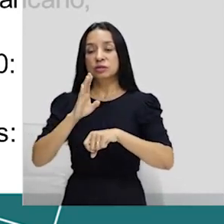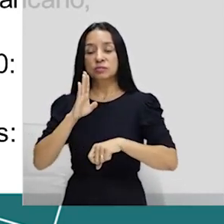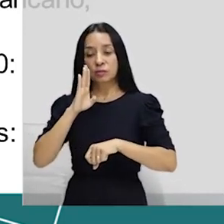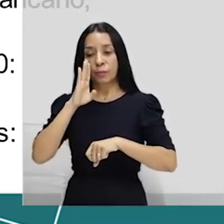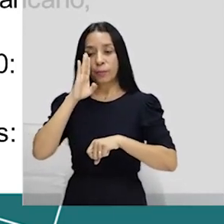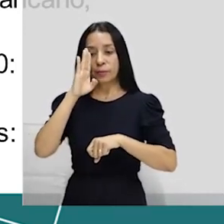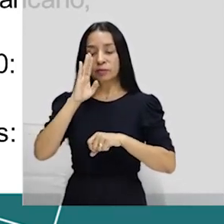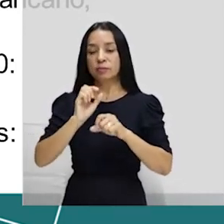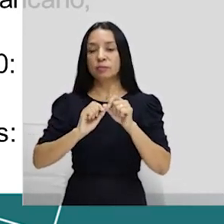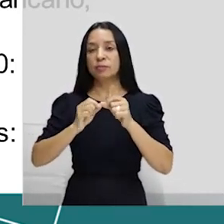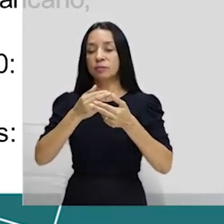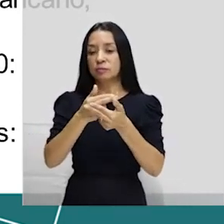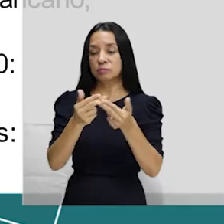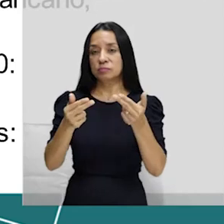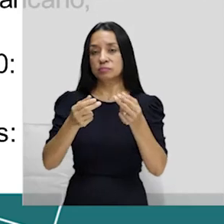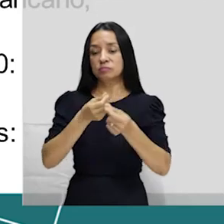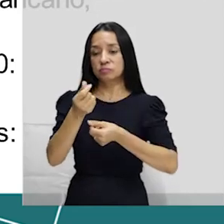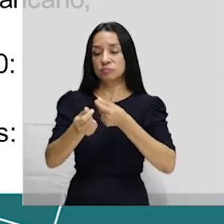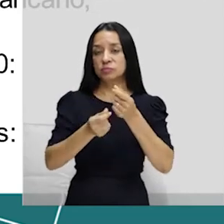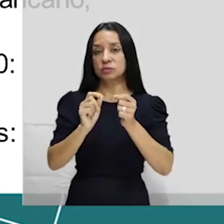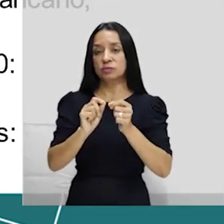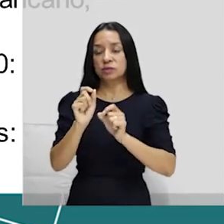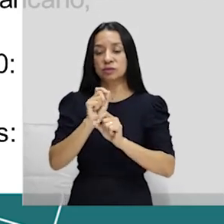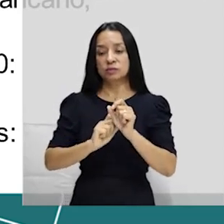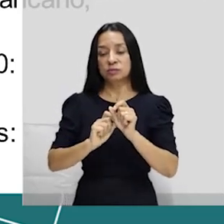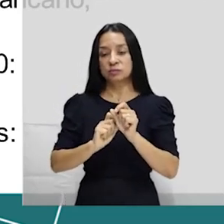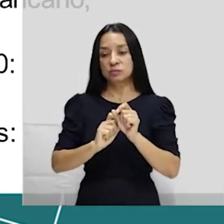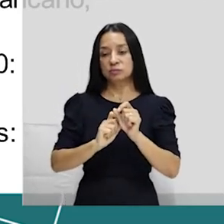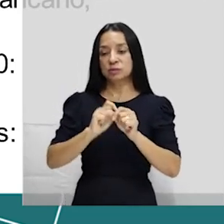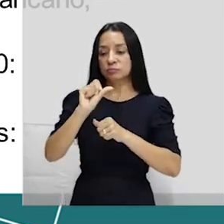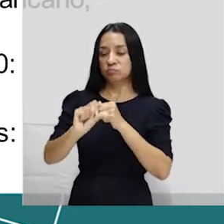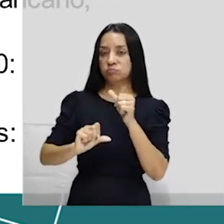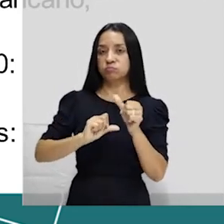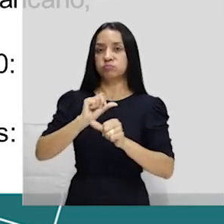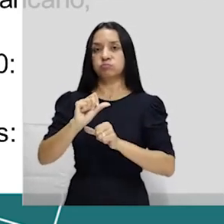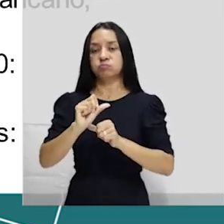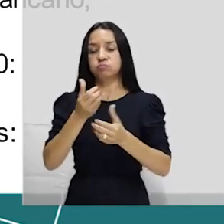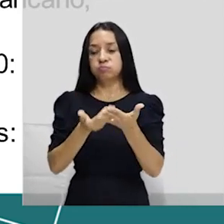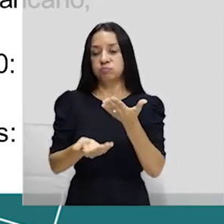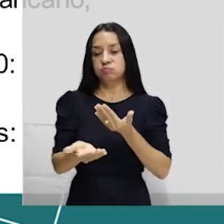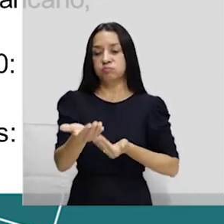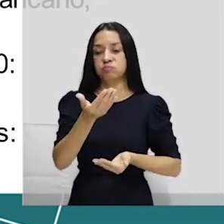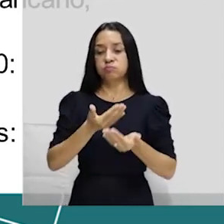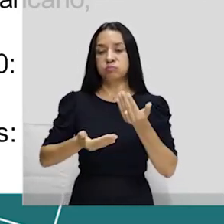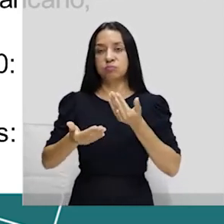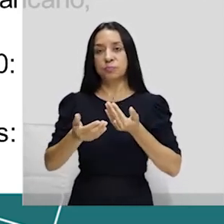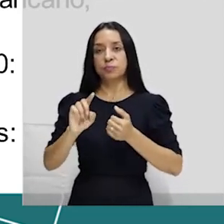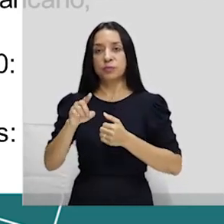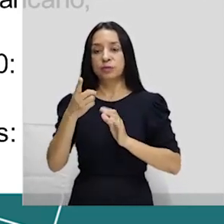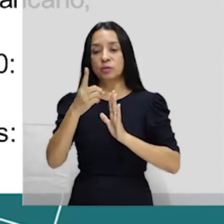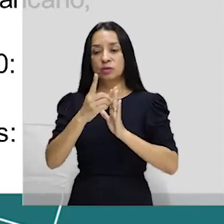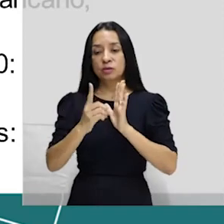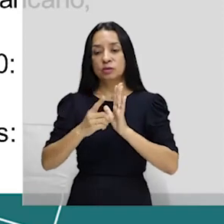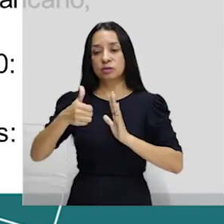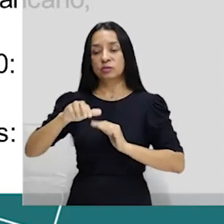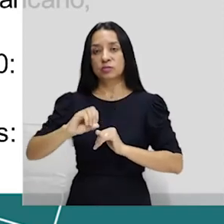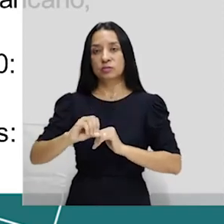agora o grande elemento de lucro vai ser a indústria, galera. Então, nós entramos na fase do chamado